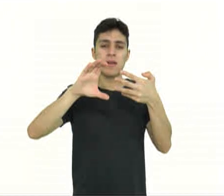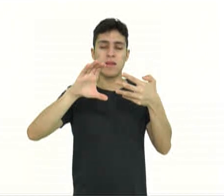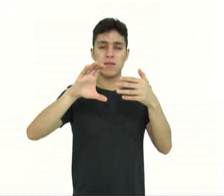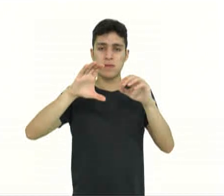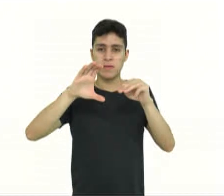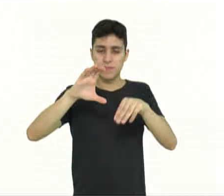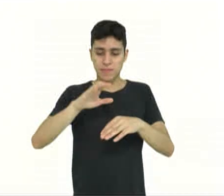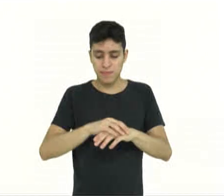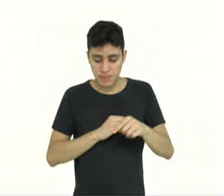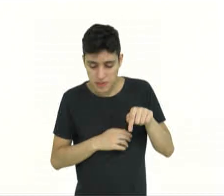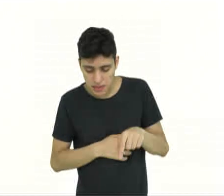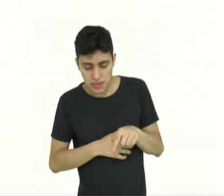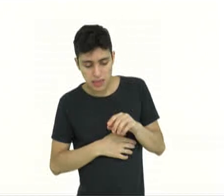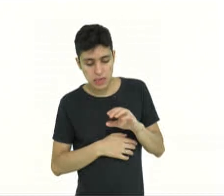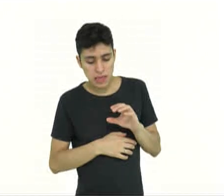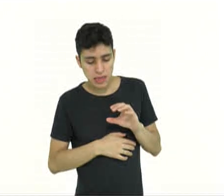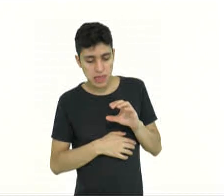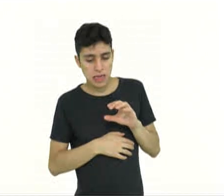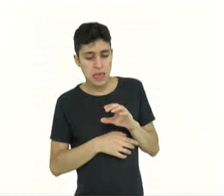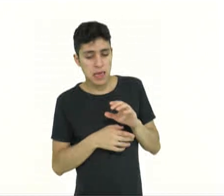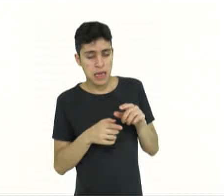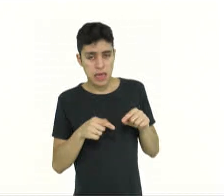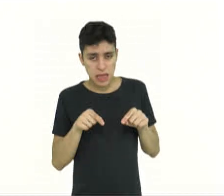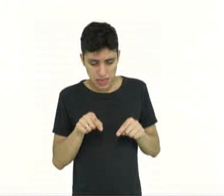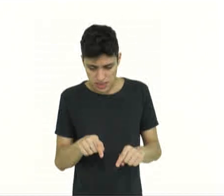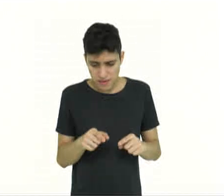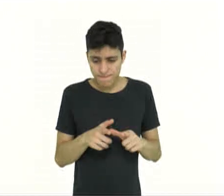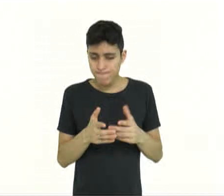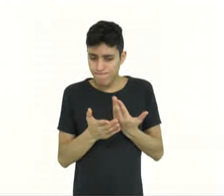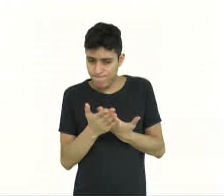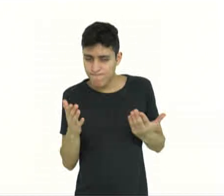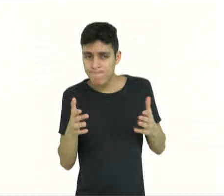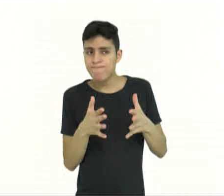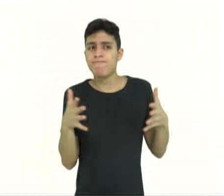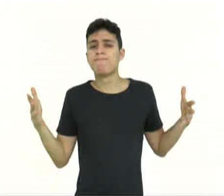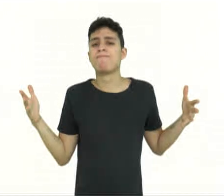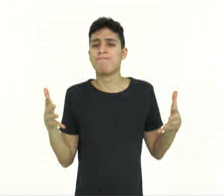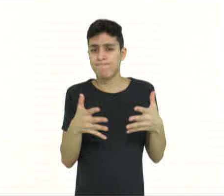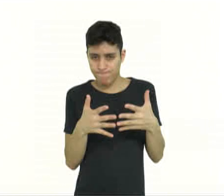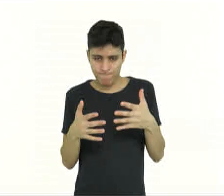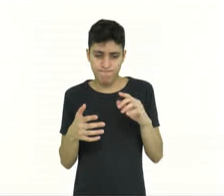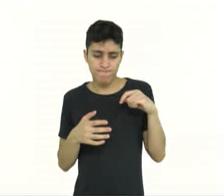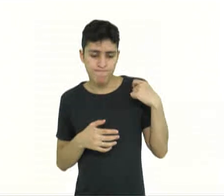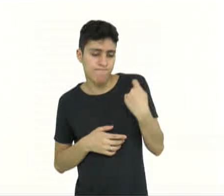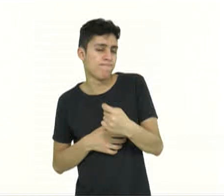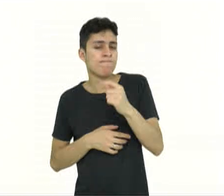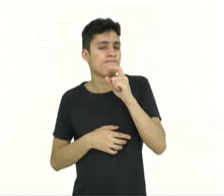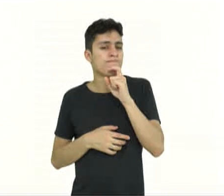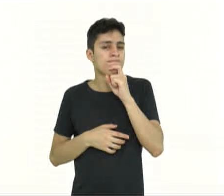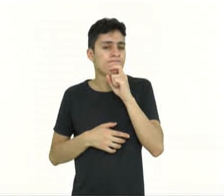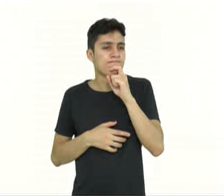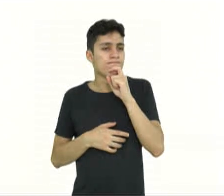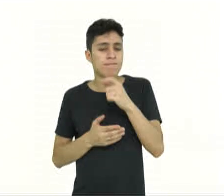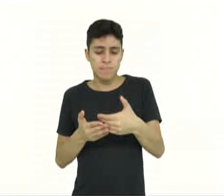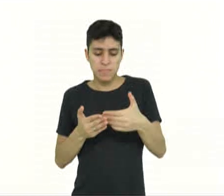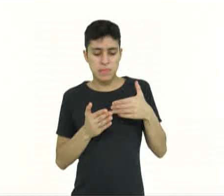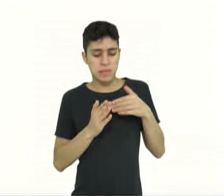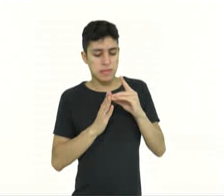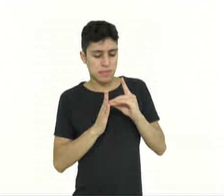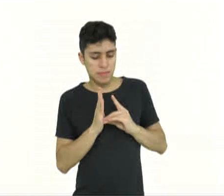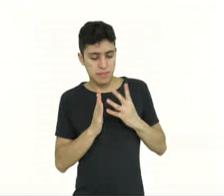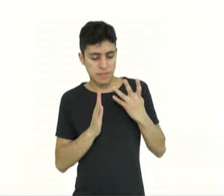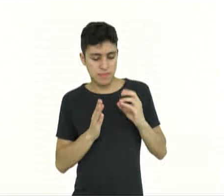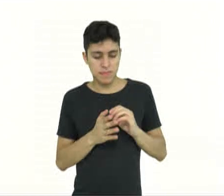de extensão em consequência de uma elevação de 2,5 graus centígrados desde a década de